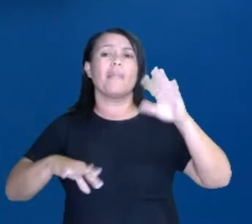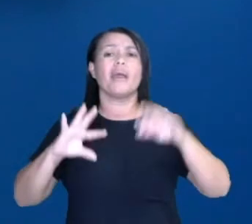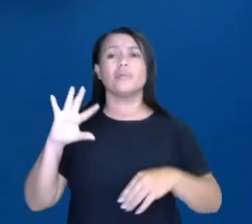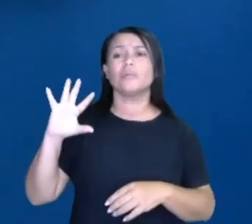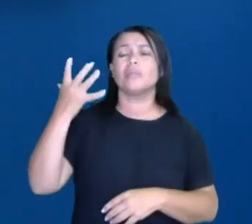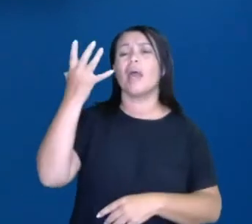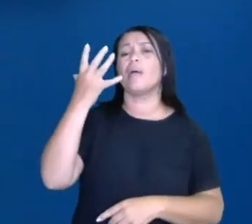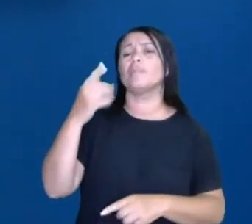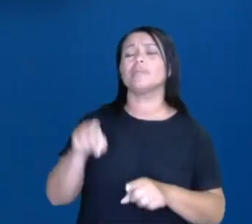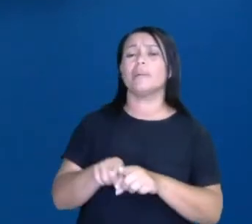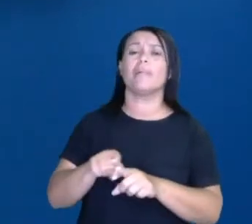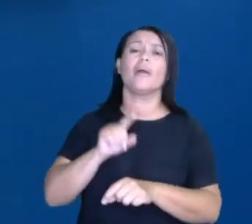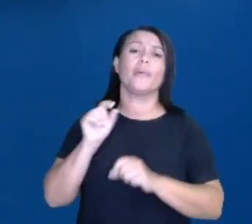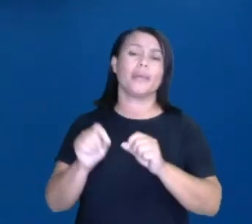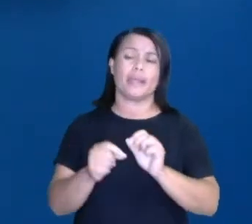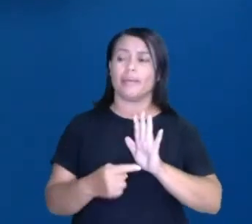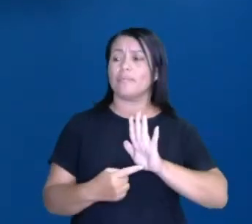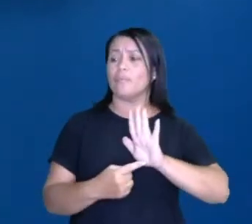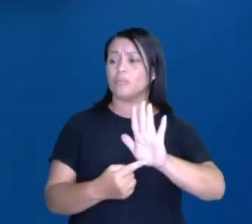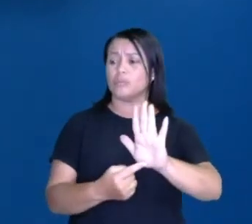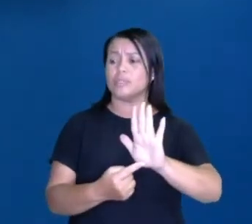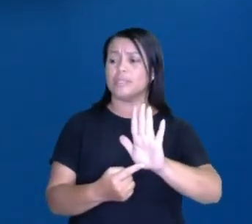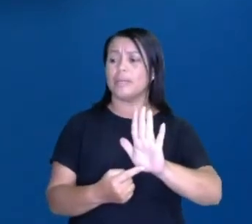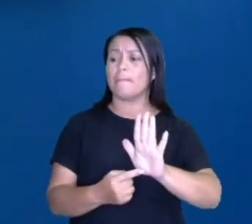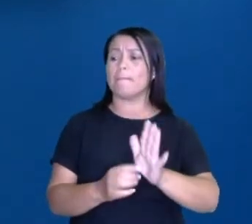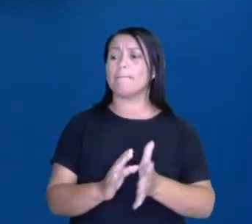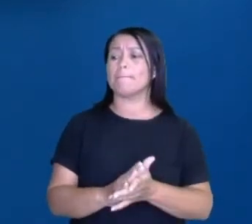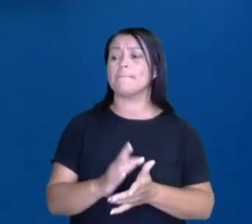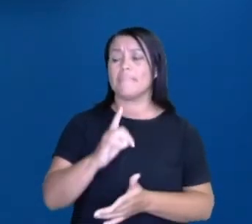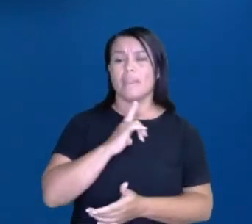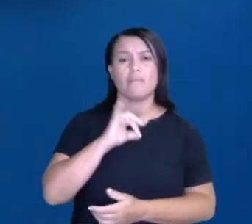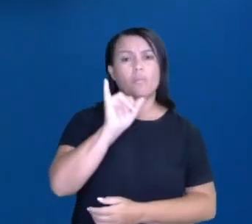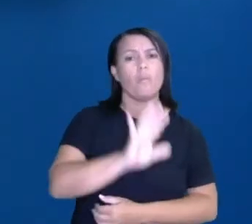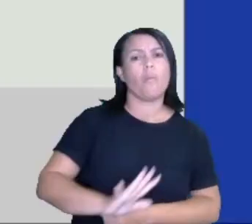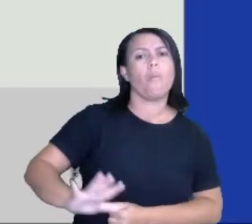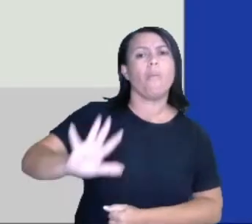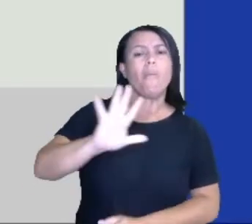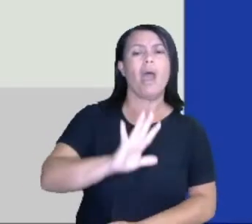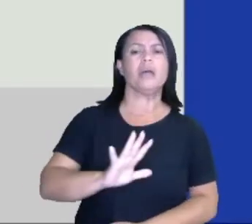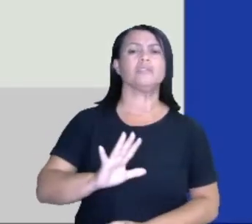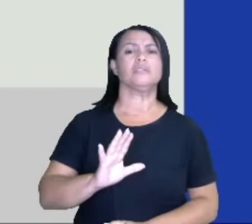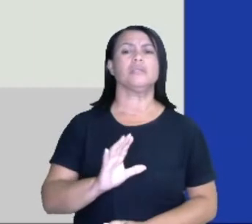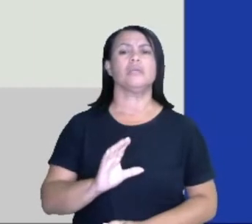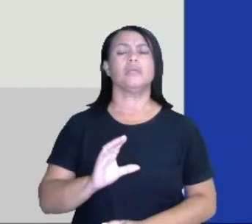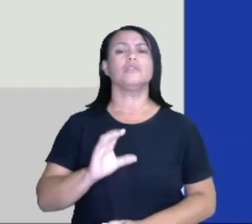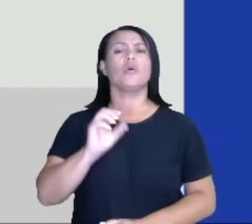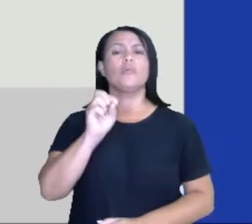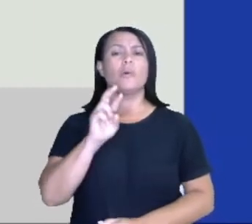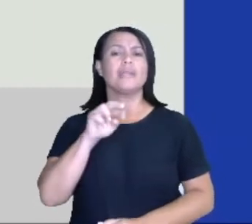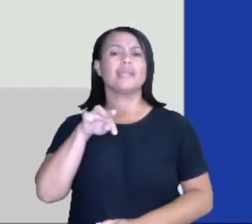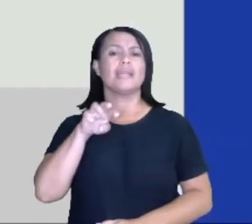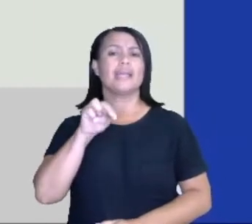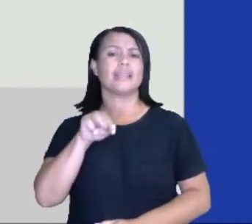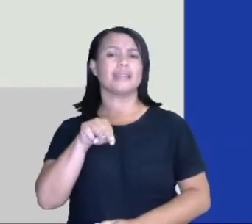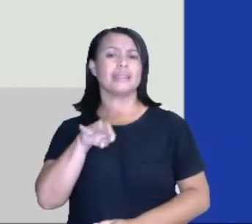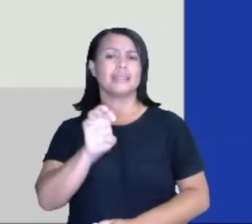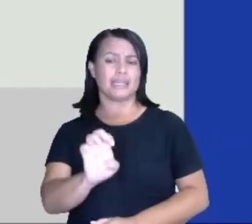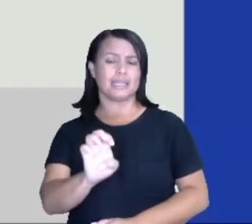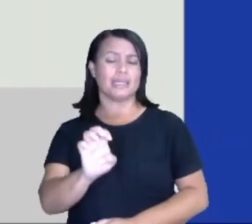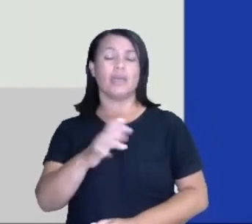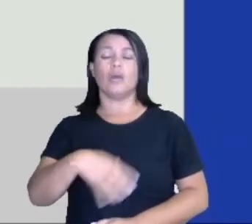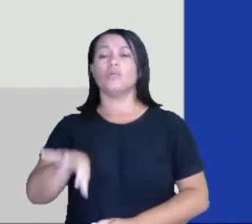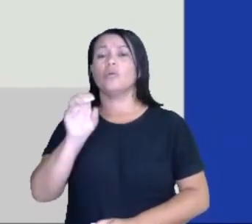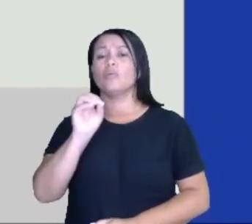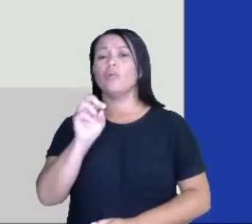quê, professora? Aí eu coloquei uma imagem sobre o Oriente Médio, mas como exemplo principal eu